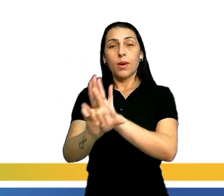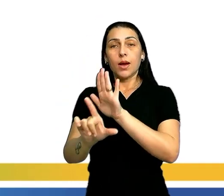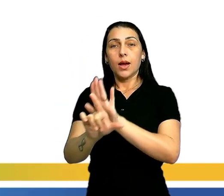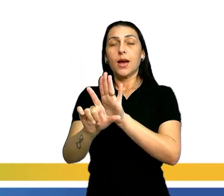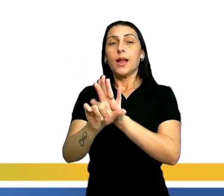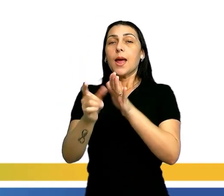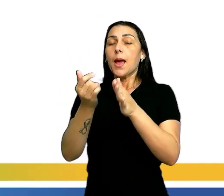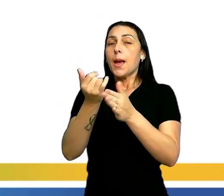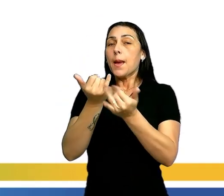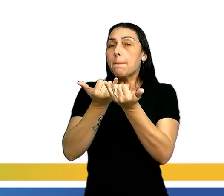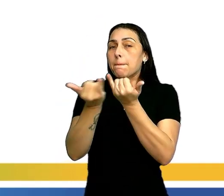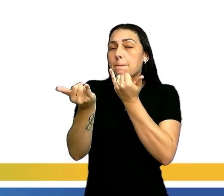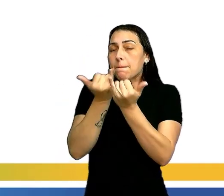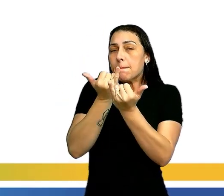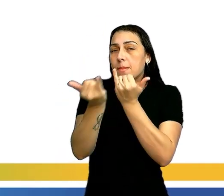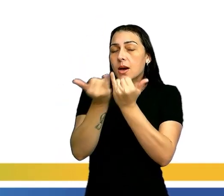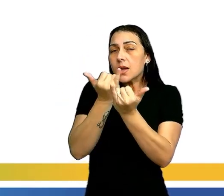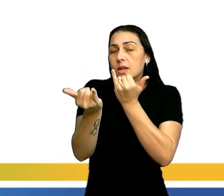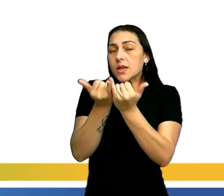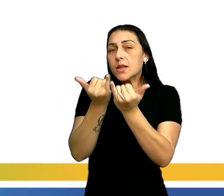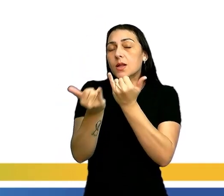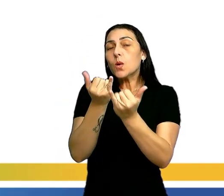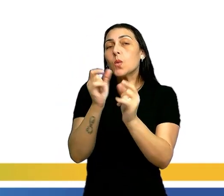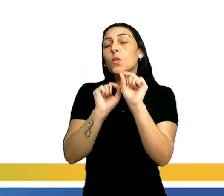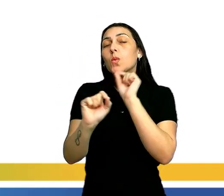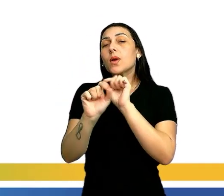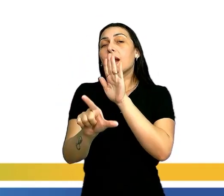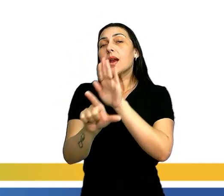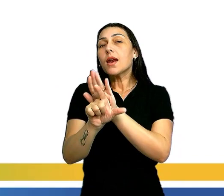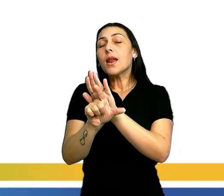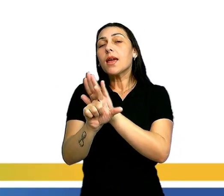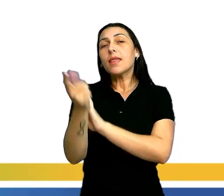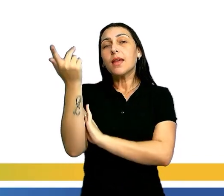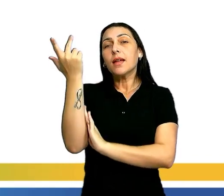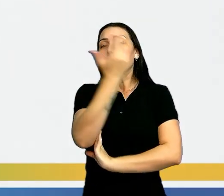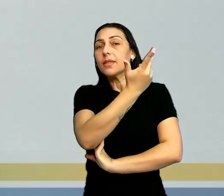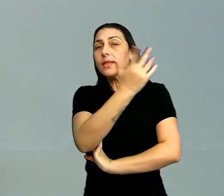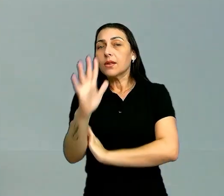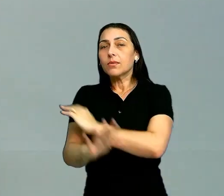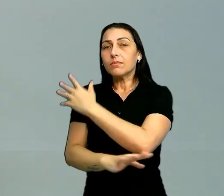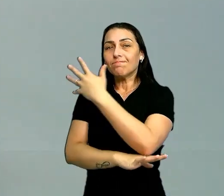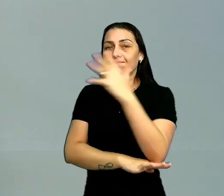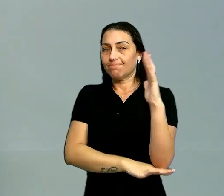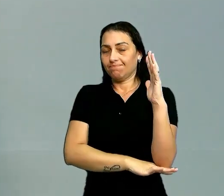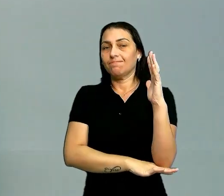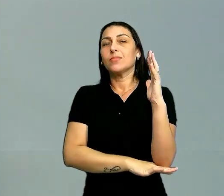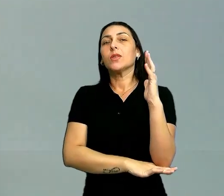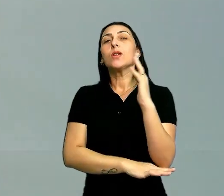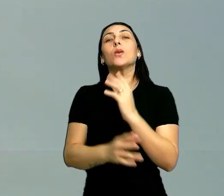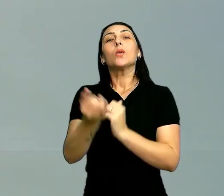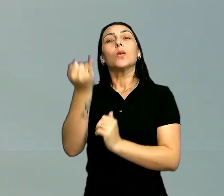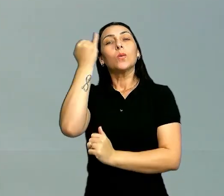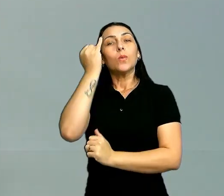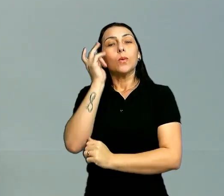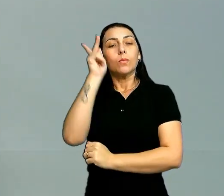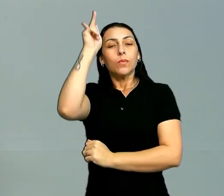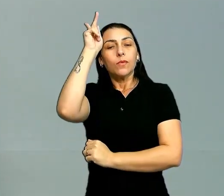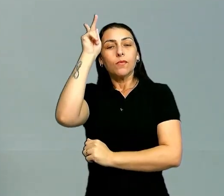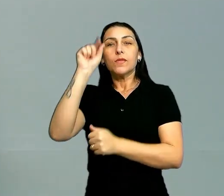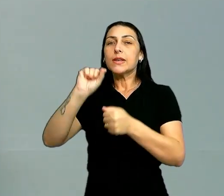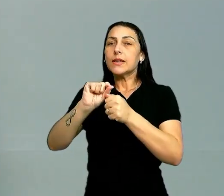muito parecida, aproximada àquilo que é a lei da natureza. Então, é nesse aspecto que o Immanuel Kant ele vai fazer